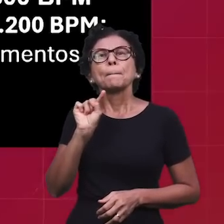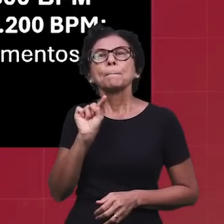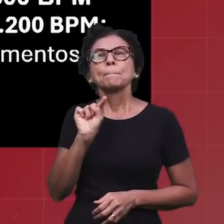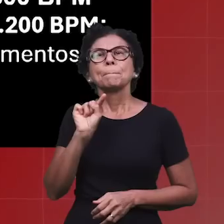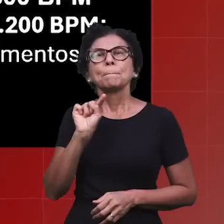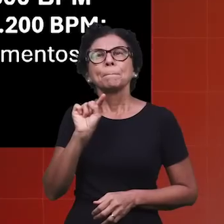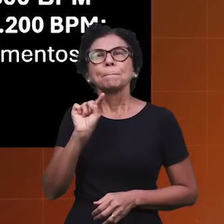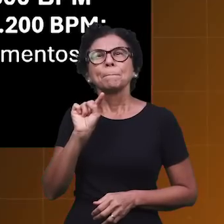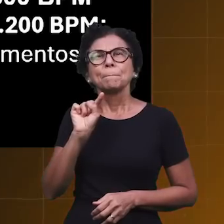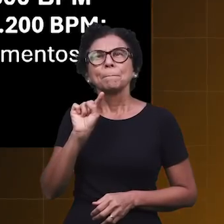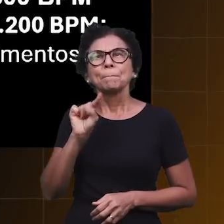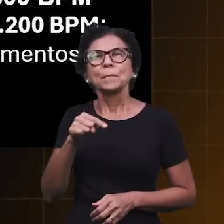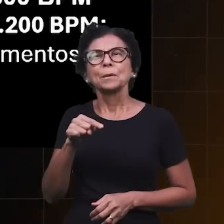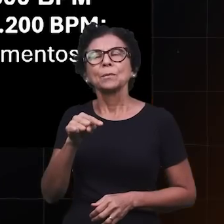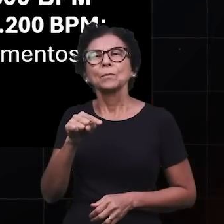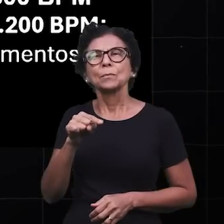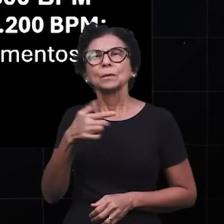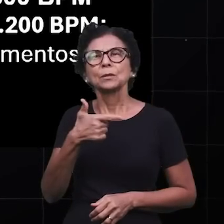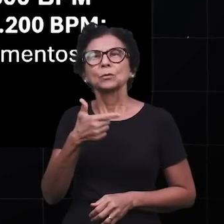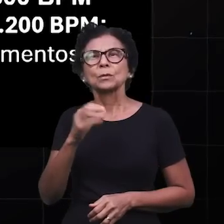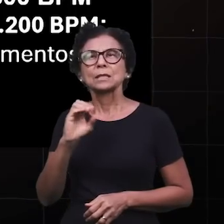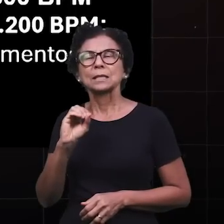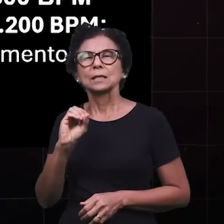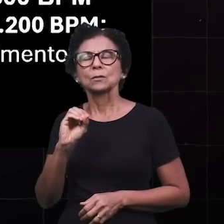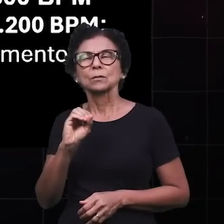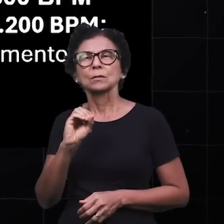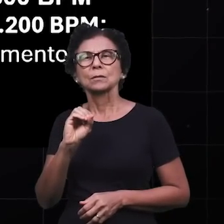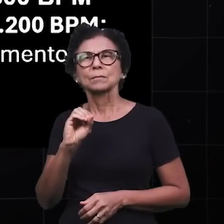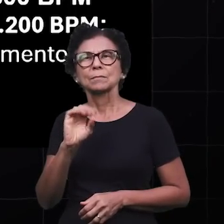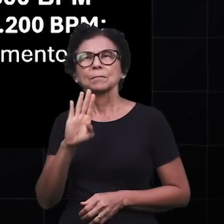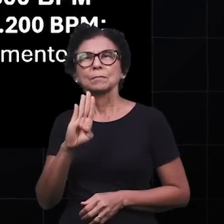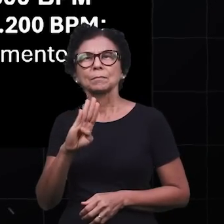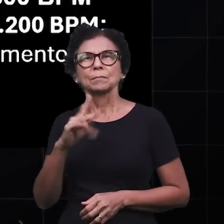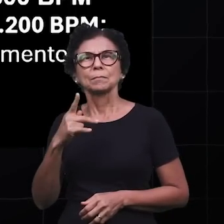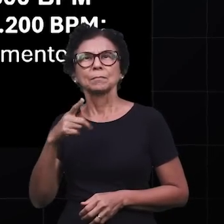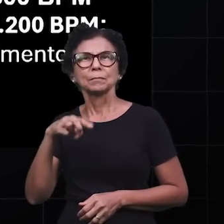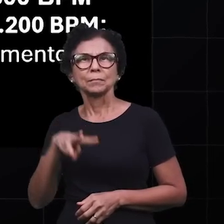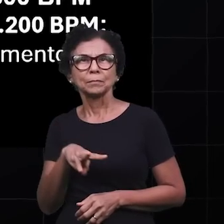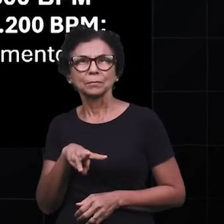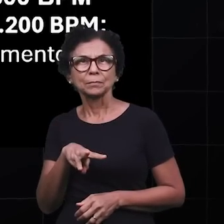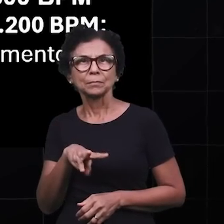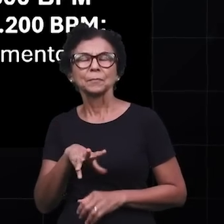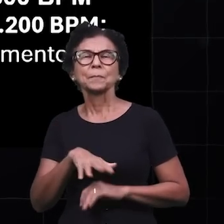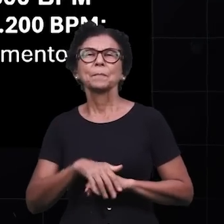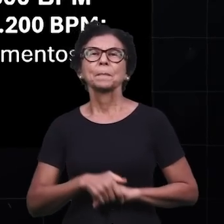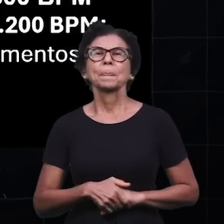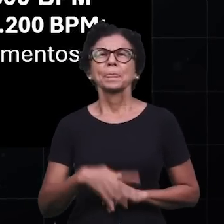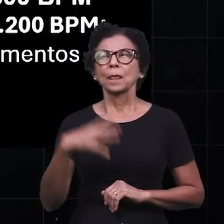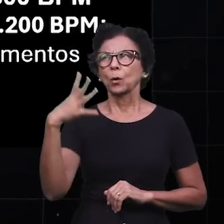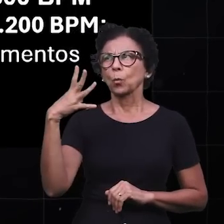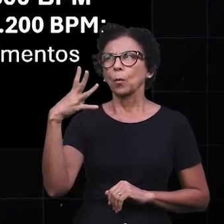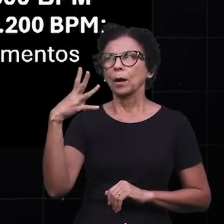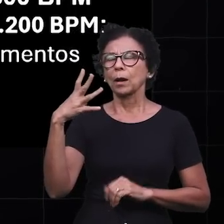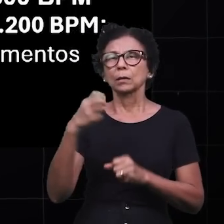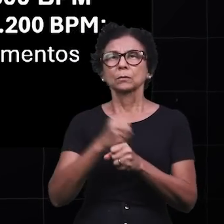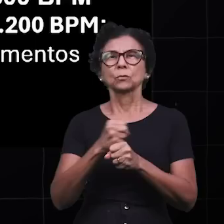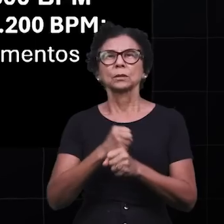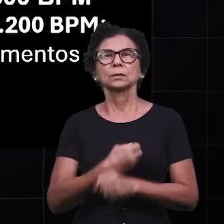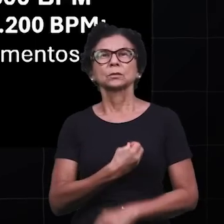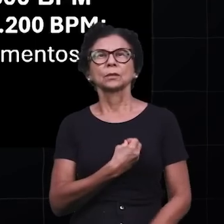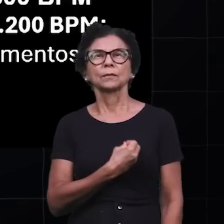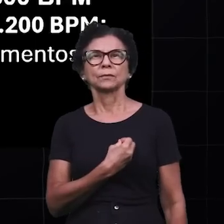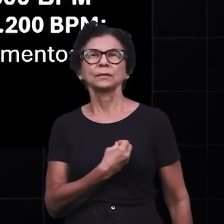1.700.000 batimentos cardíacos por dia. 630 milhões por ano. Durante a sua vida útil, que é uma média de 4 anos, sua